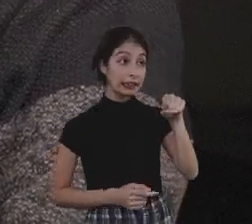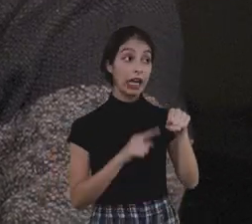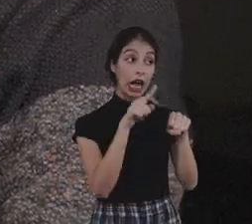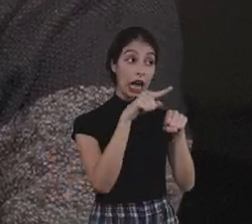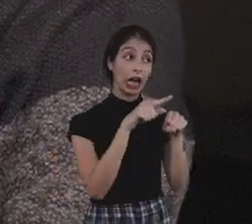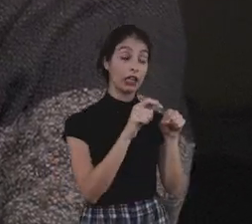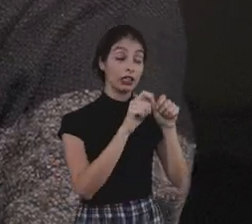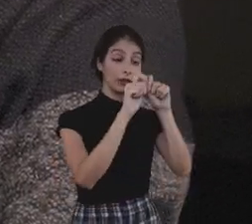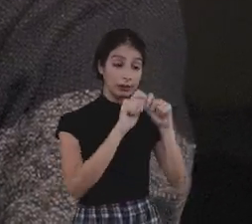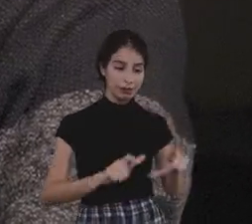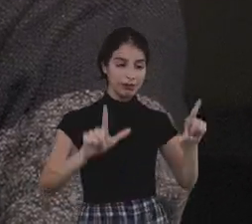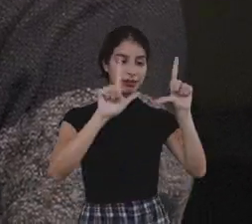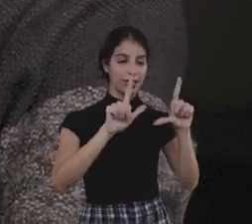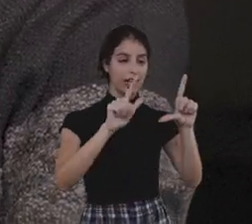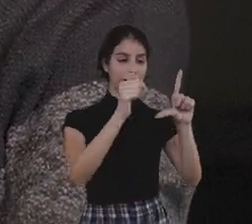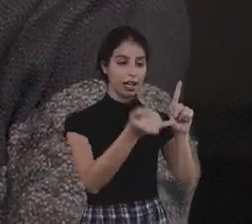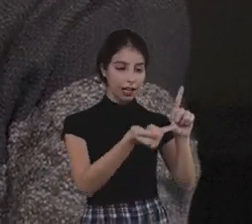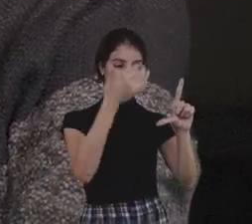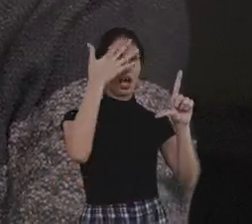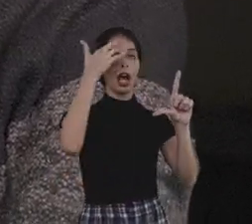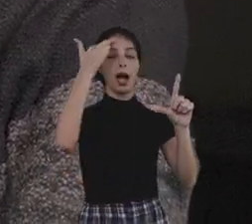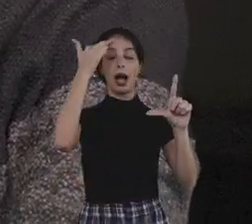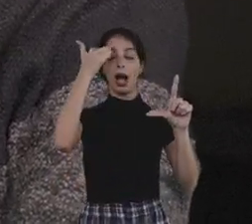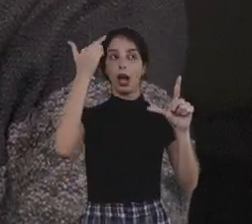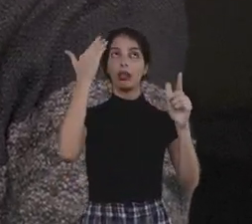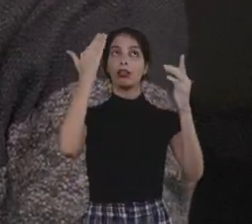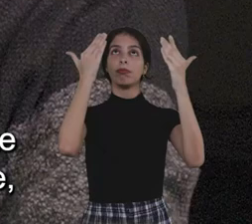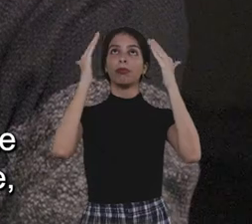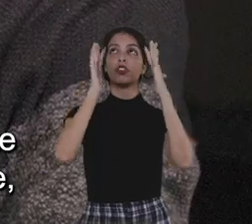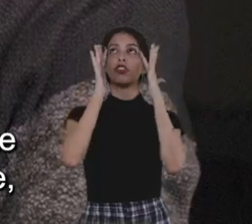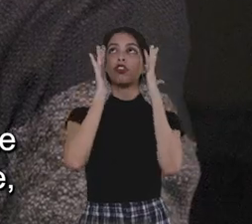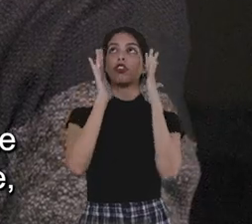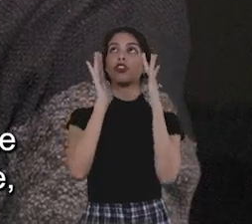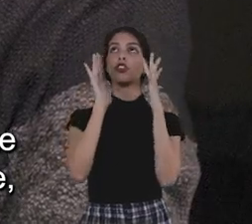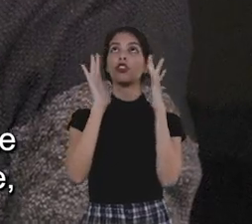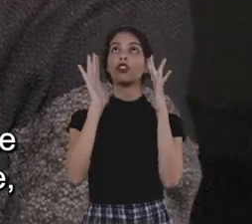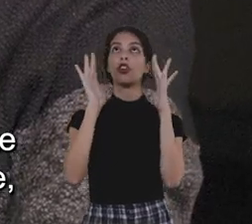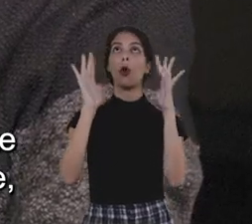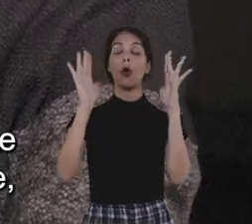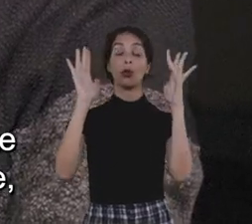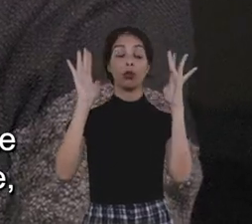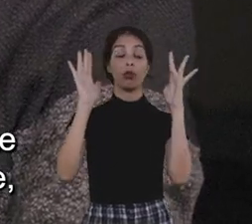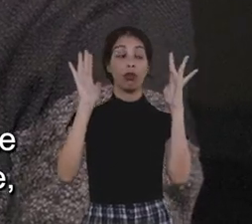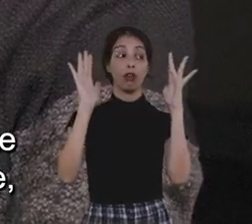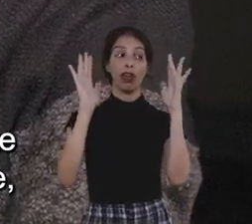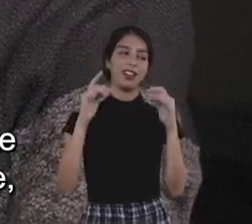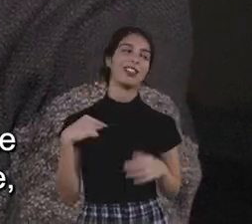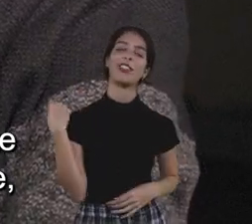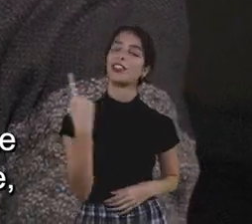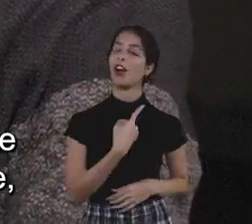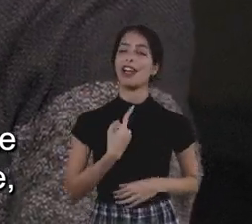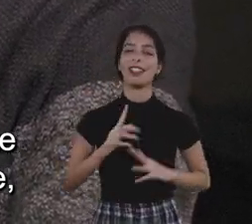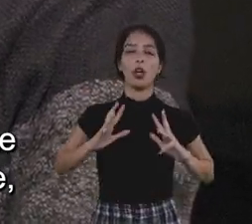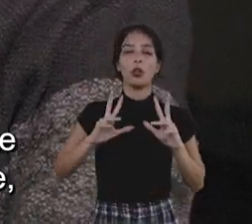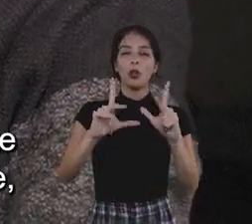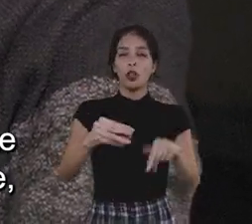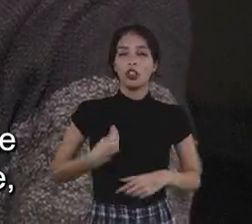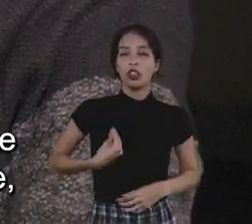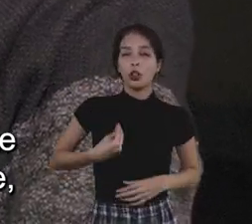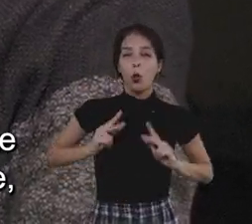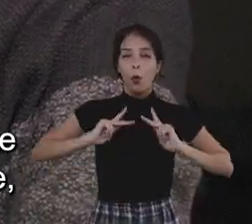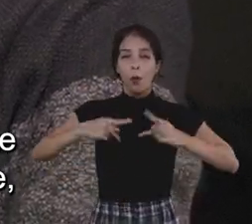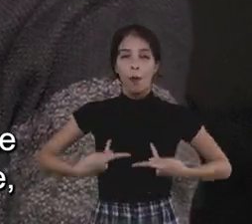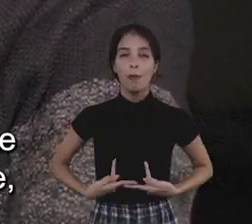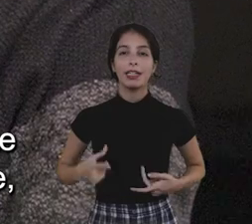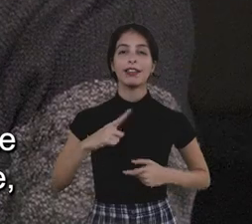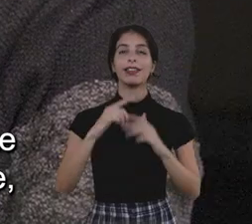psíquico que é a idealização né a gente não vive sem idealizar porque ela faz parte do sonho como o Silvio a